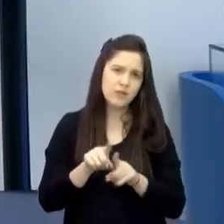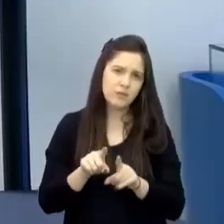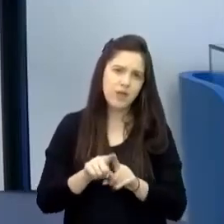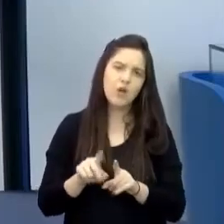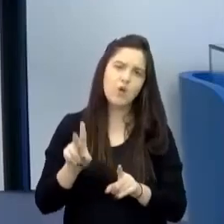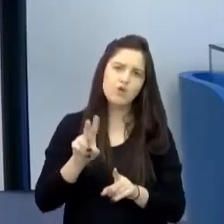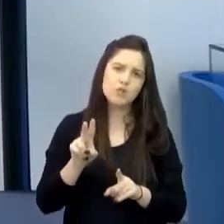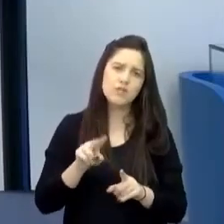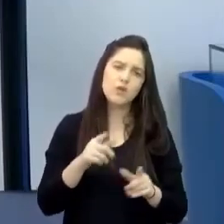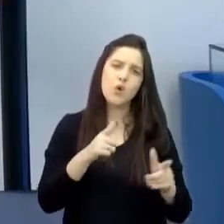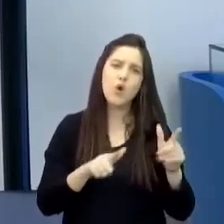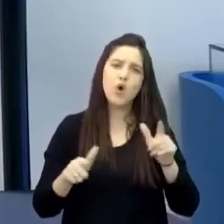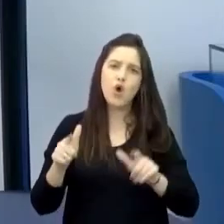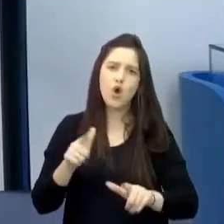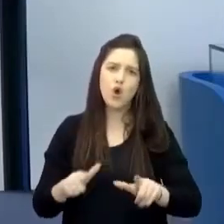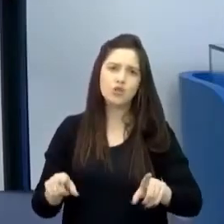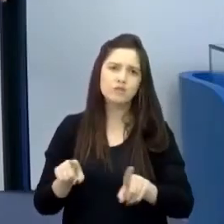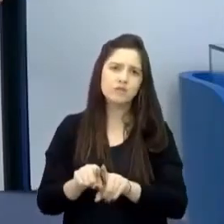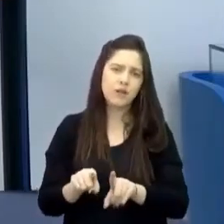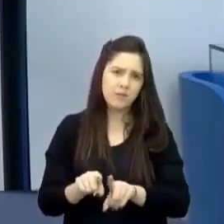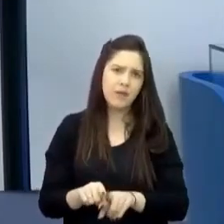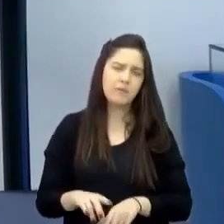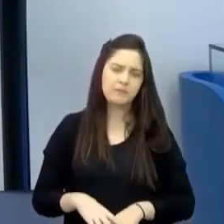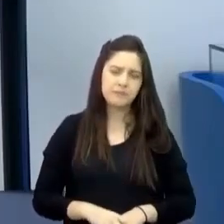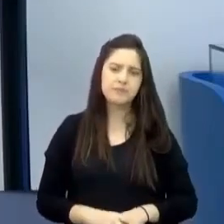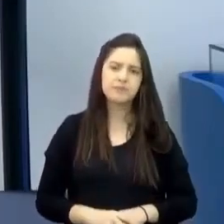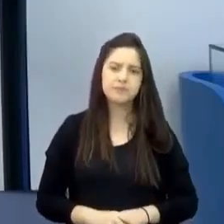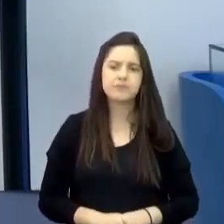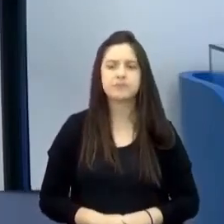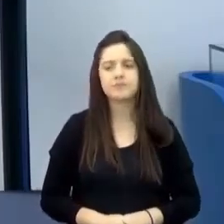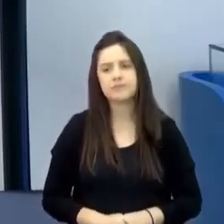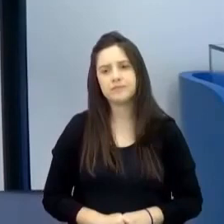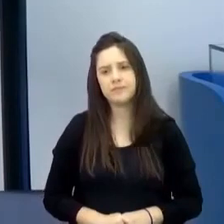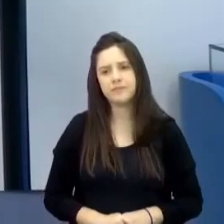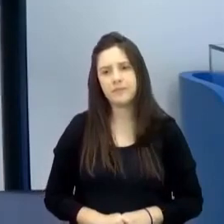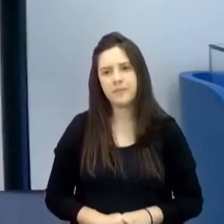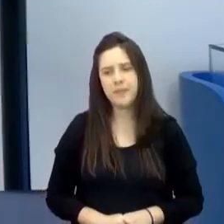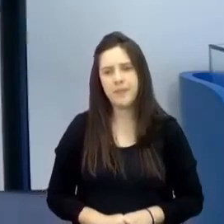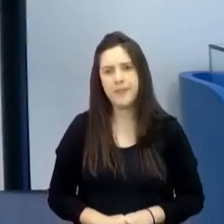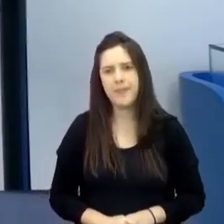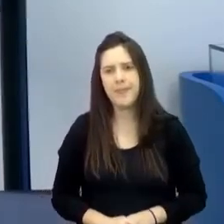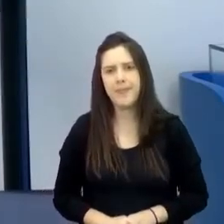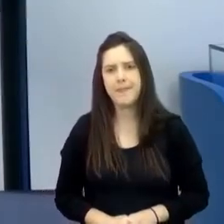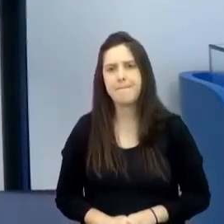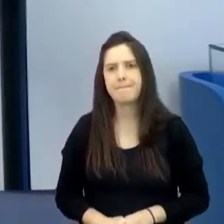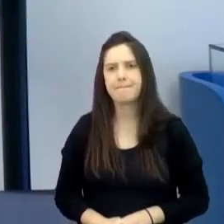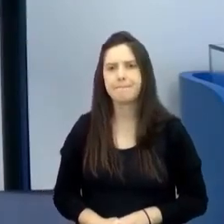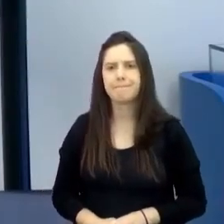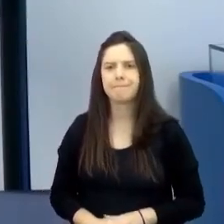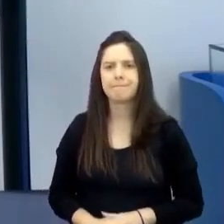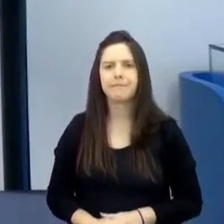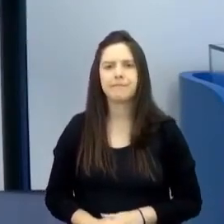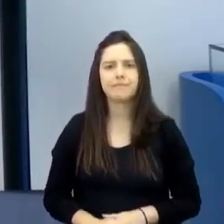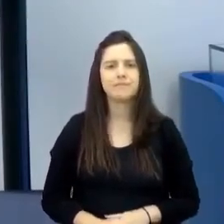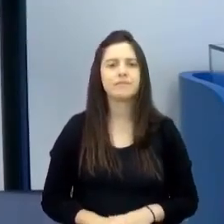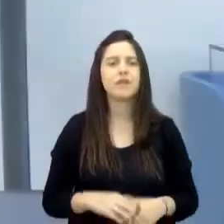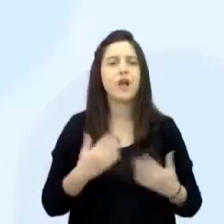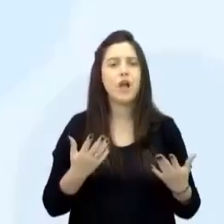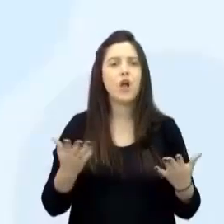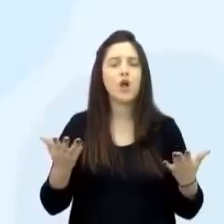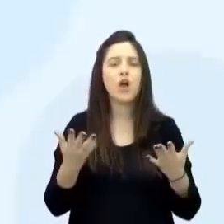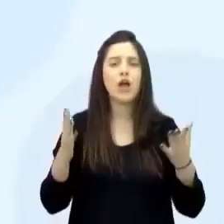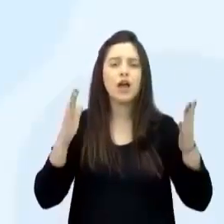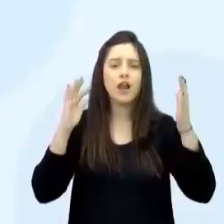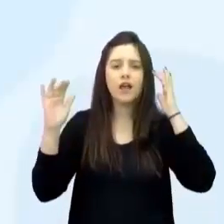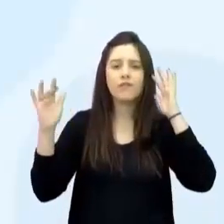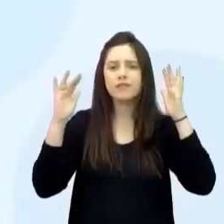utilizada para alguma atividade e retorna para o meio ambiente. Tá? Muito bem. Vamos começar então uma reflexão para